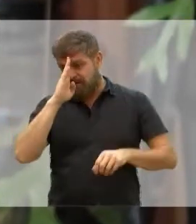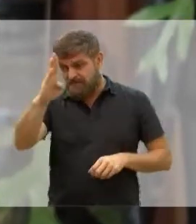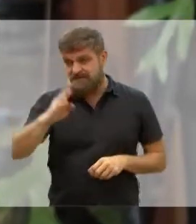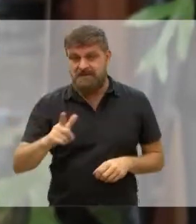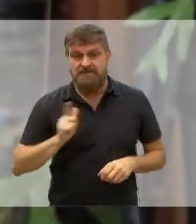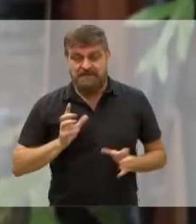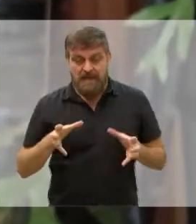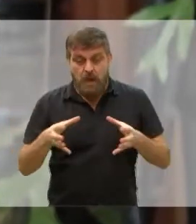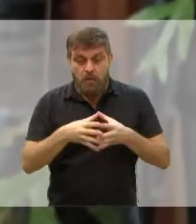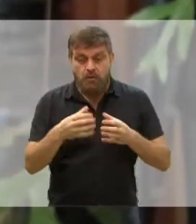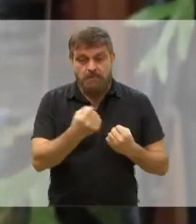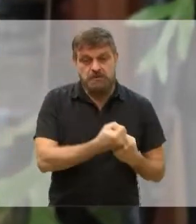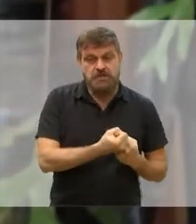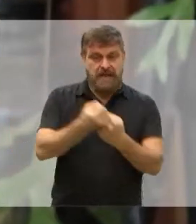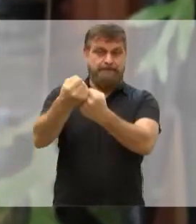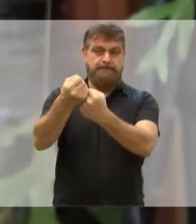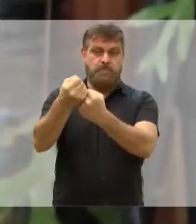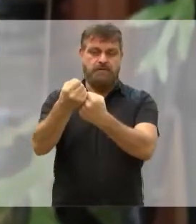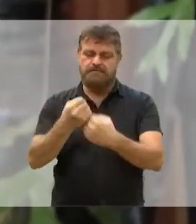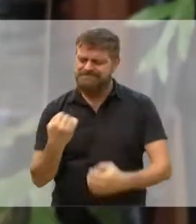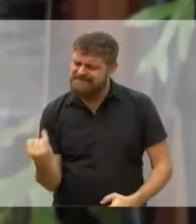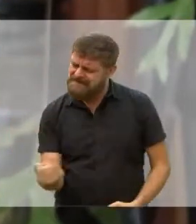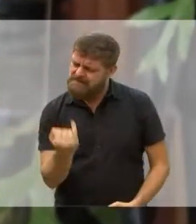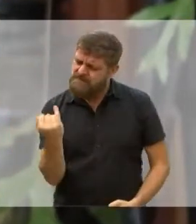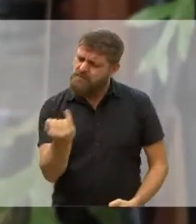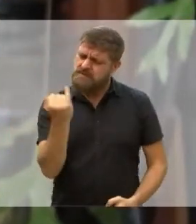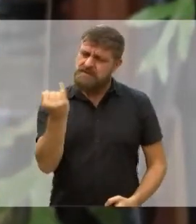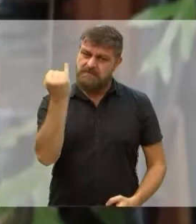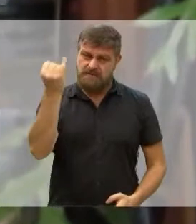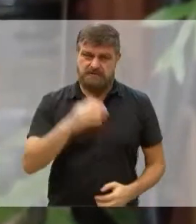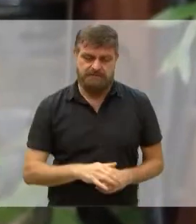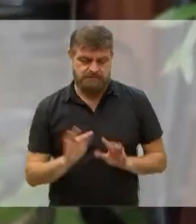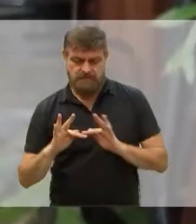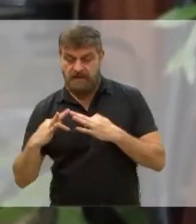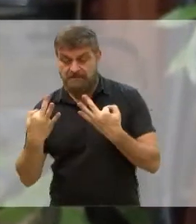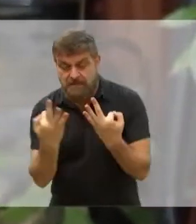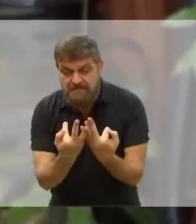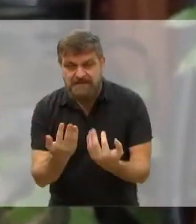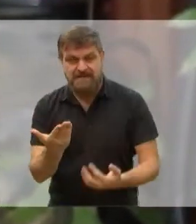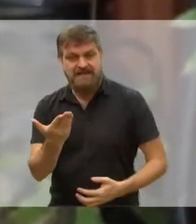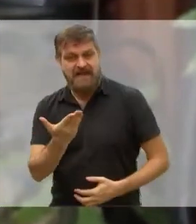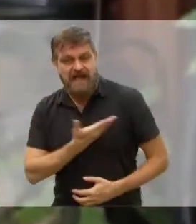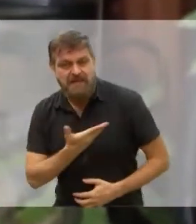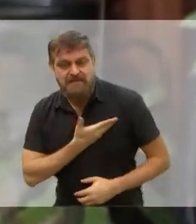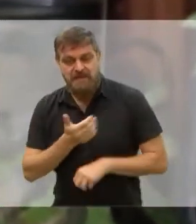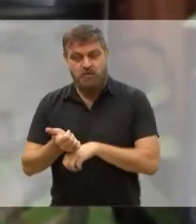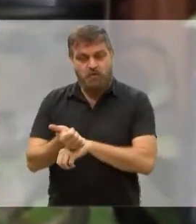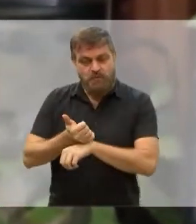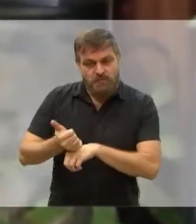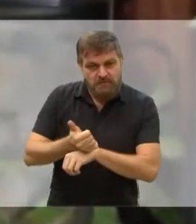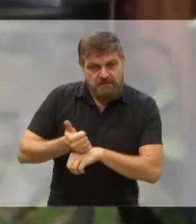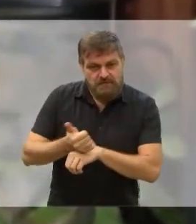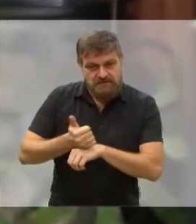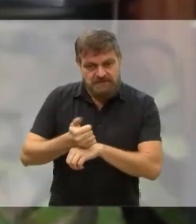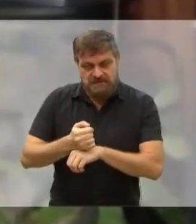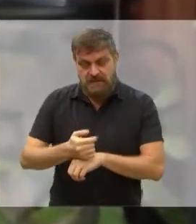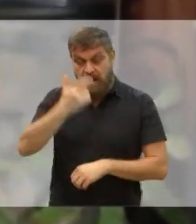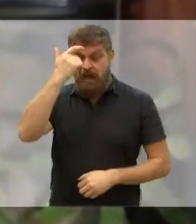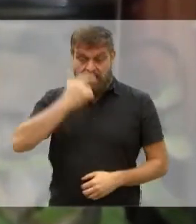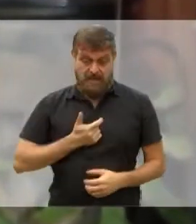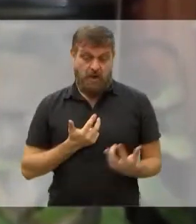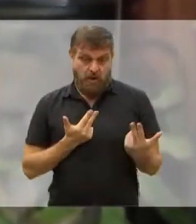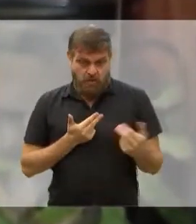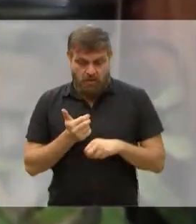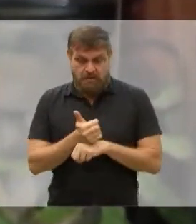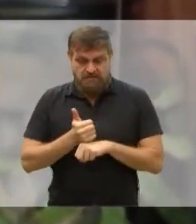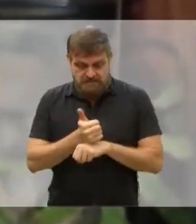procurar uma rede de apoio. Isso é muito importante. Seja família, seja amigos, seja profissionais, e a gente como profissional vai